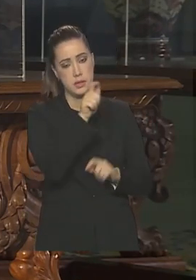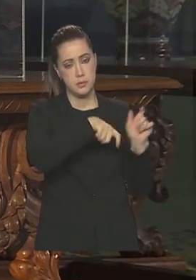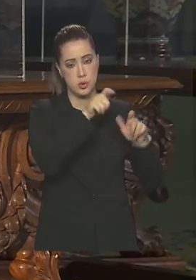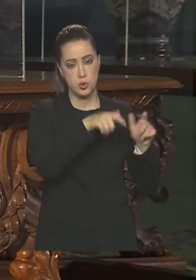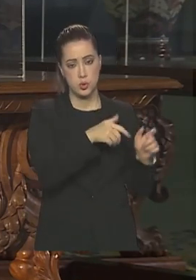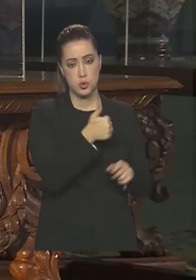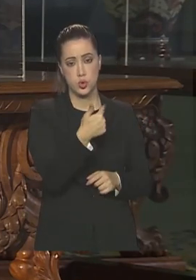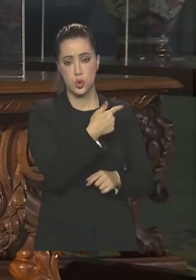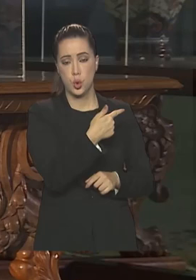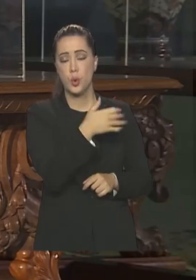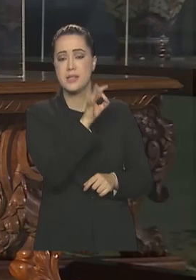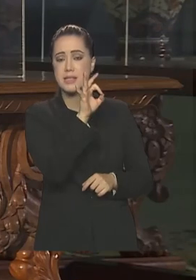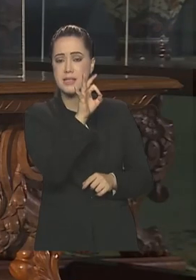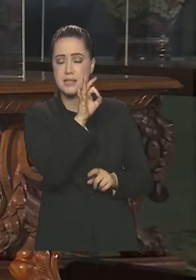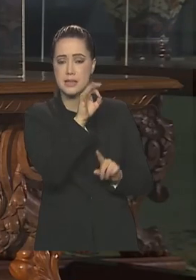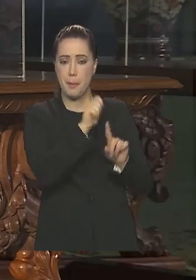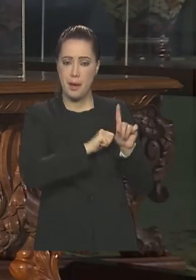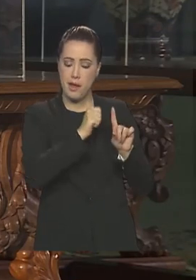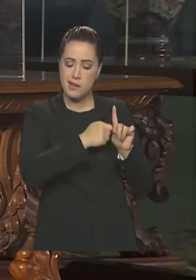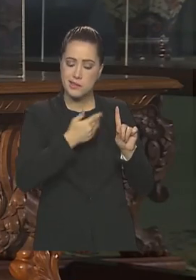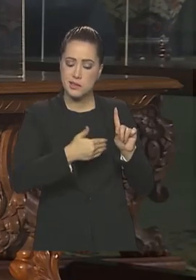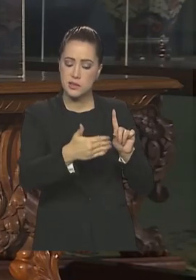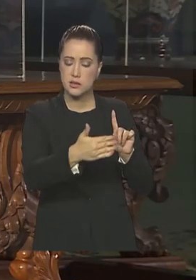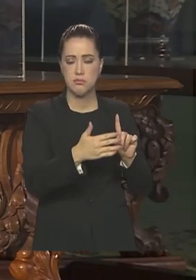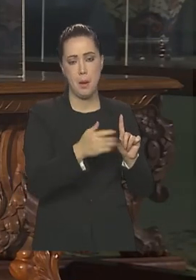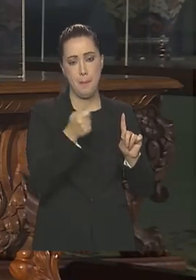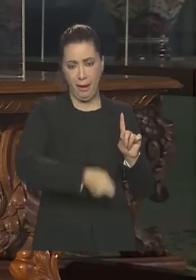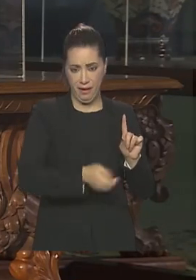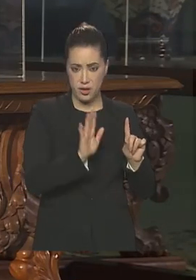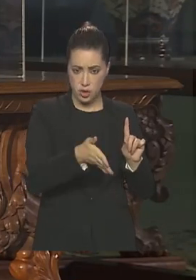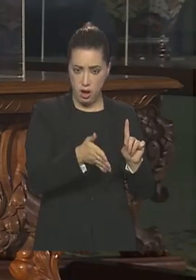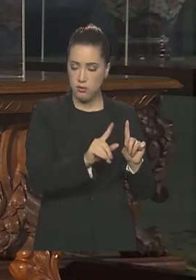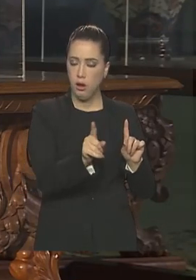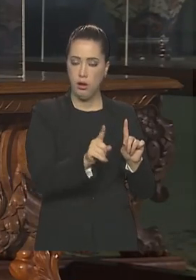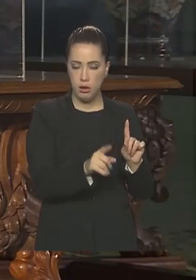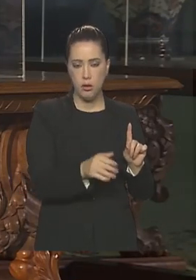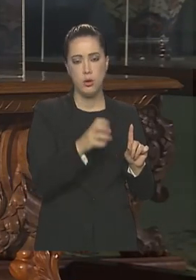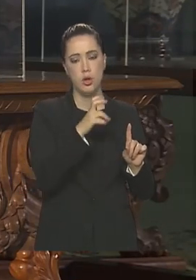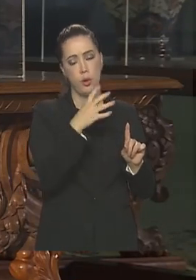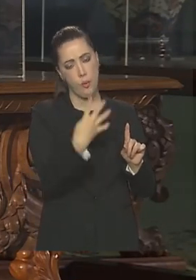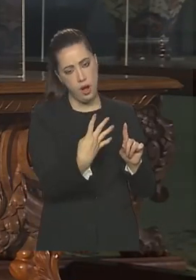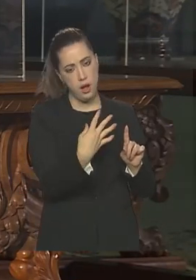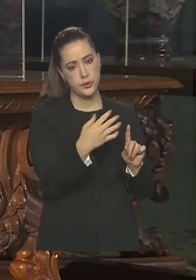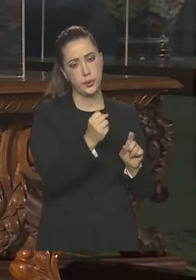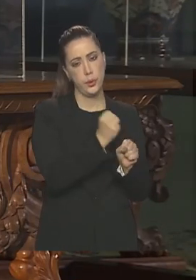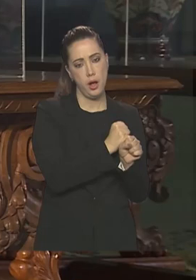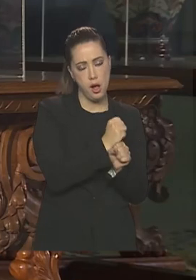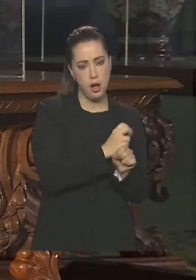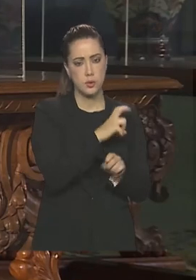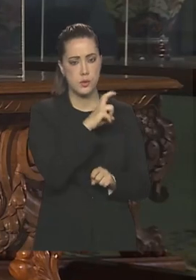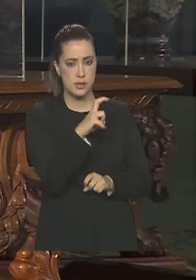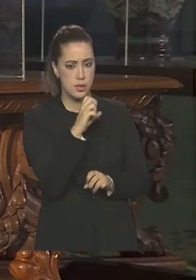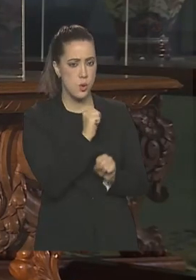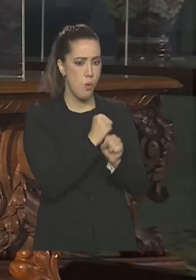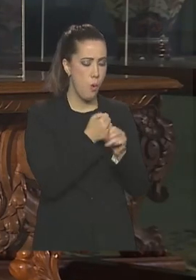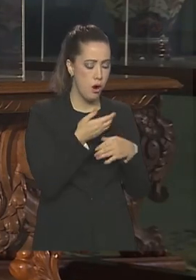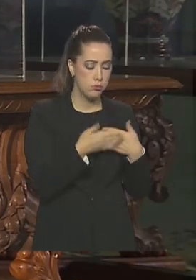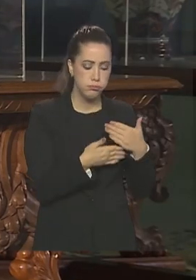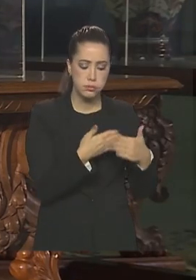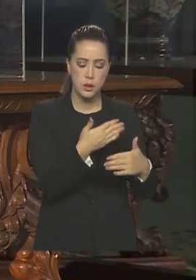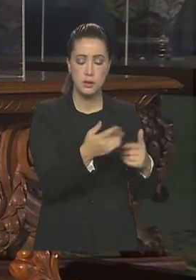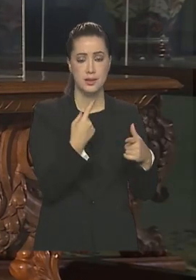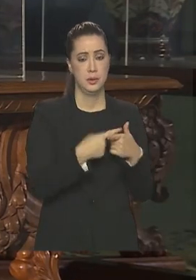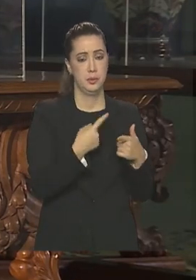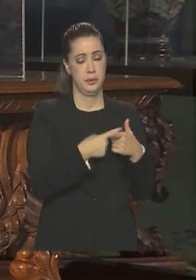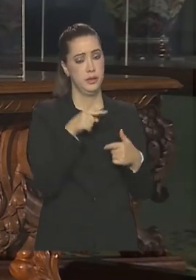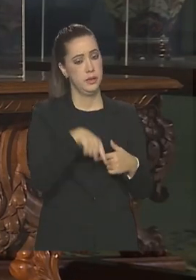meses, eles farão esse pagamento ao longo de 4 a 5 anos. Com isso, eles têm esse alívio tarifário em 2020, lembrando que